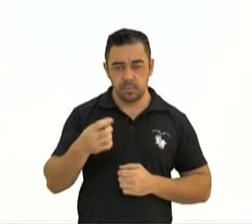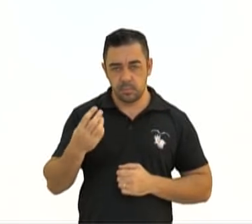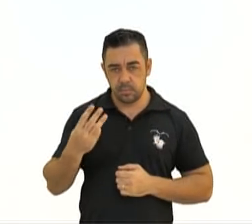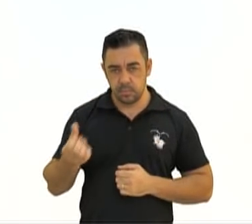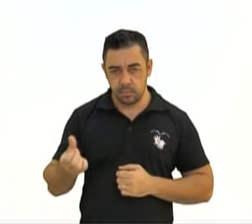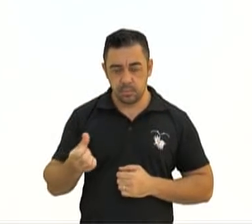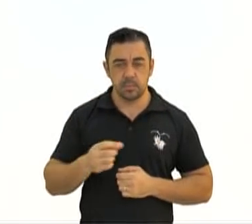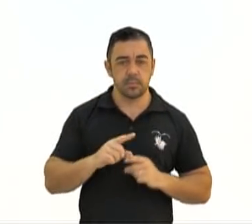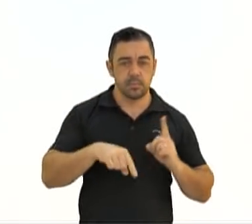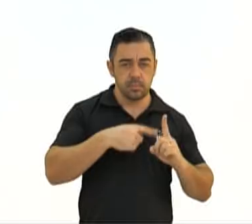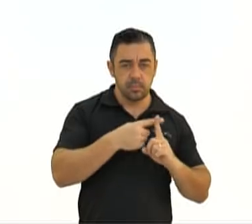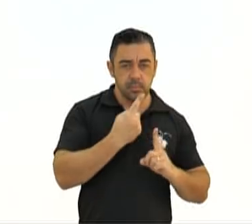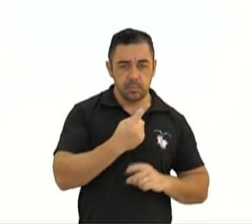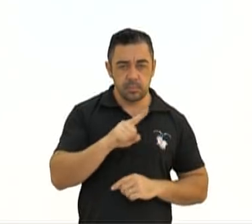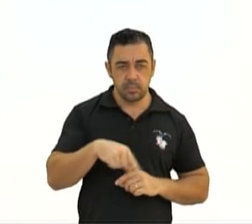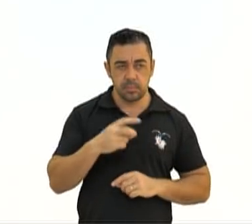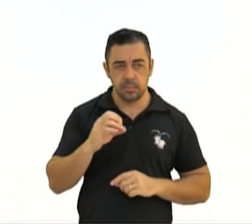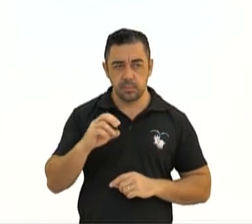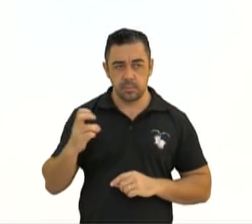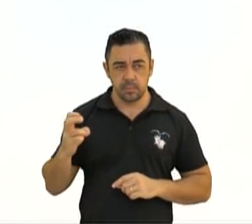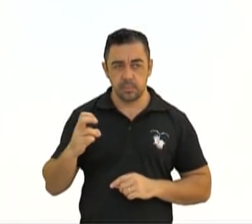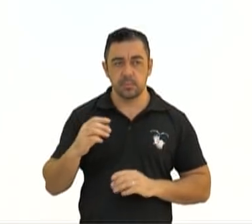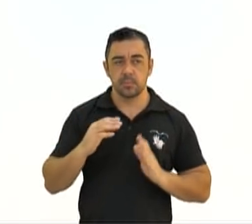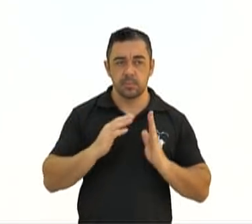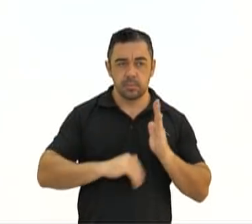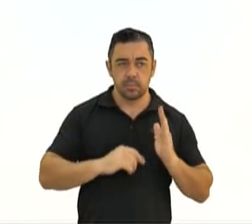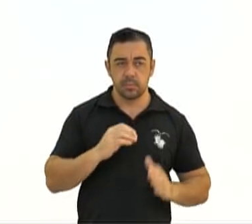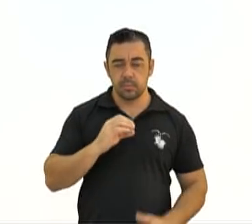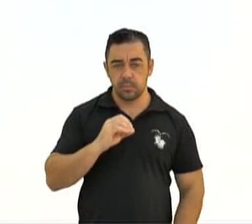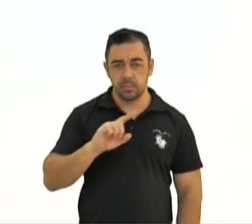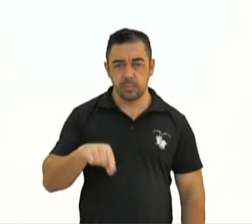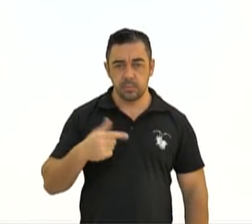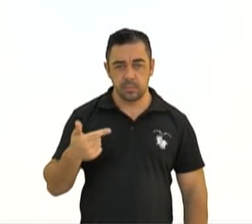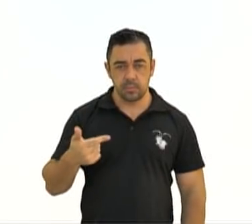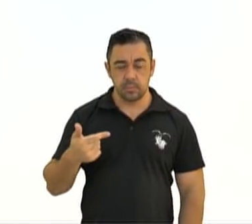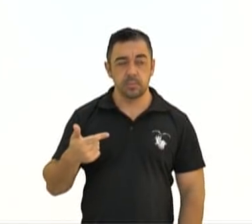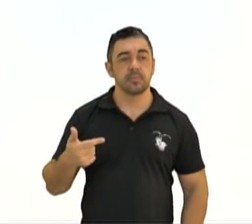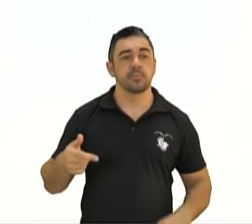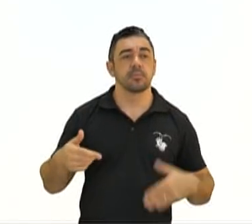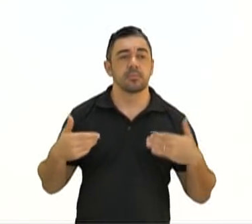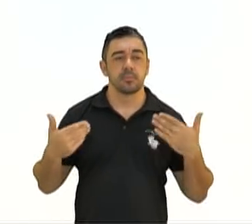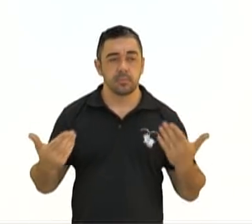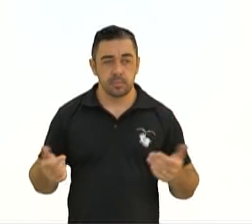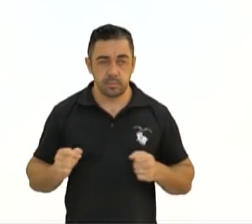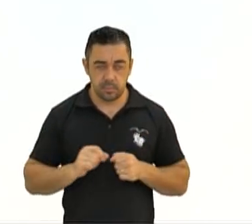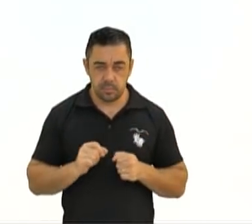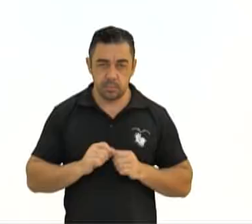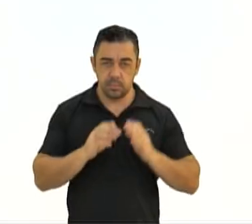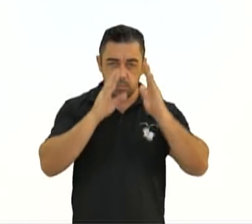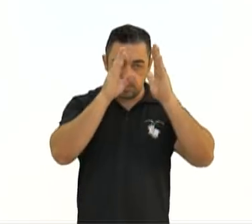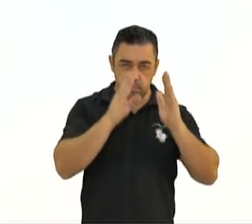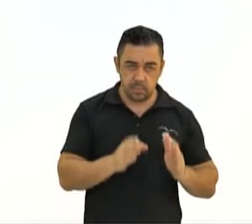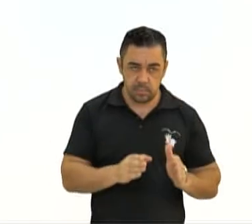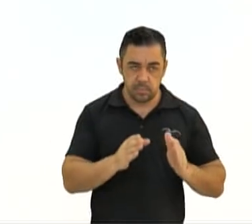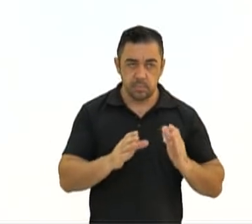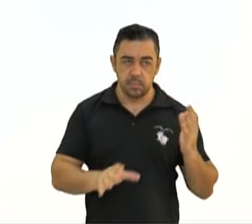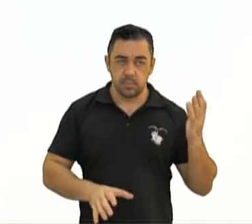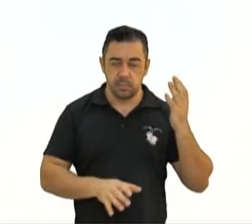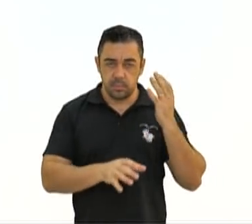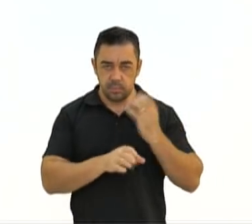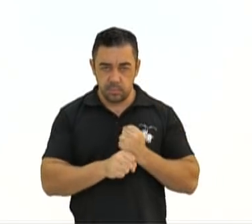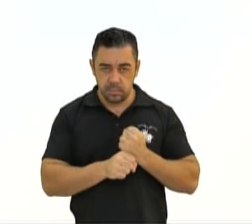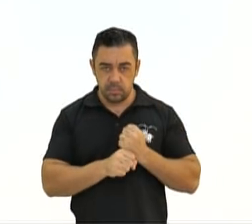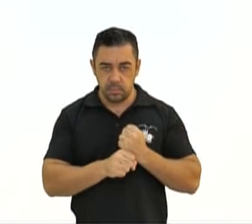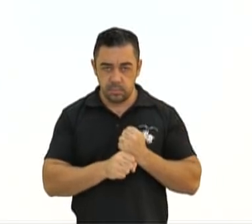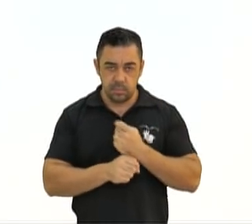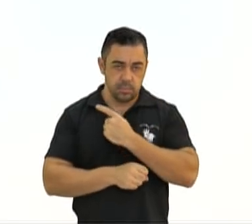mais 1,05 e menos 0,2. Então, o que a professora fez? A professora fez primeiro a